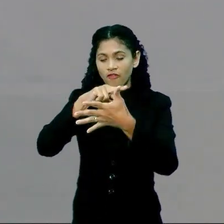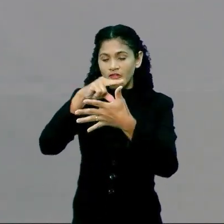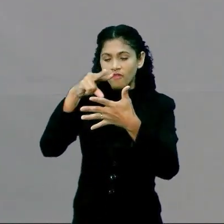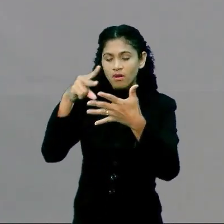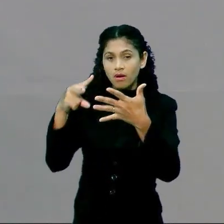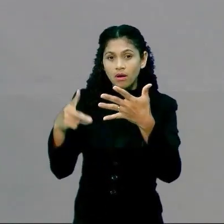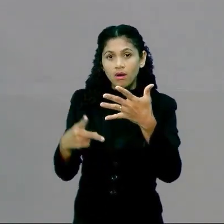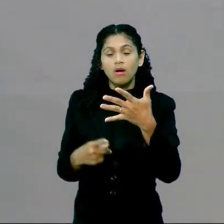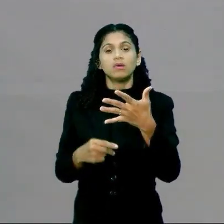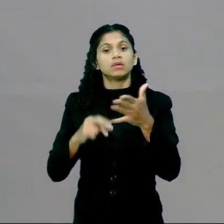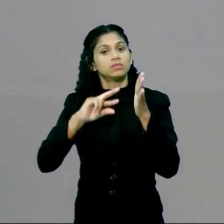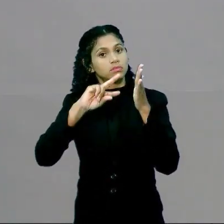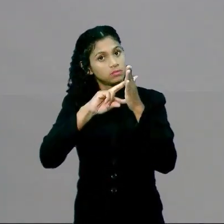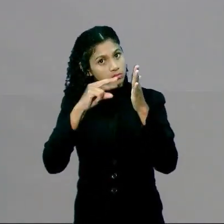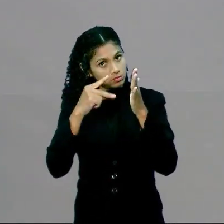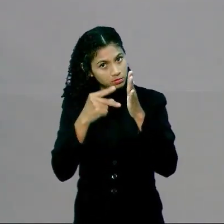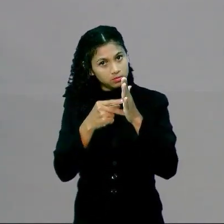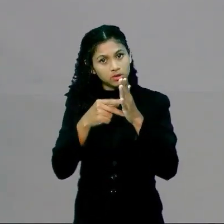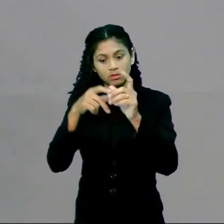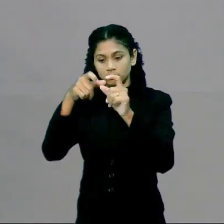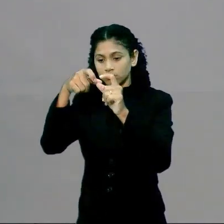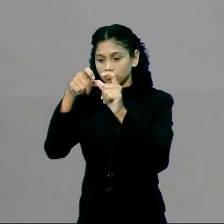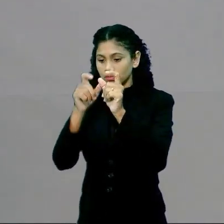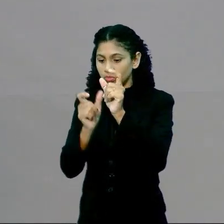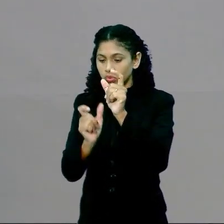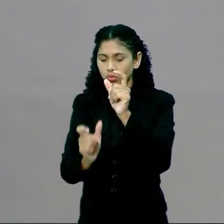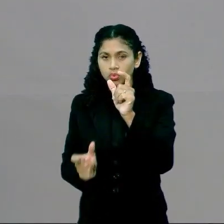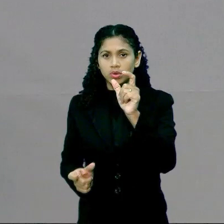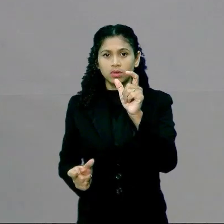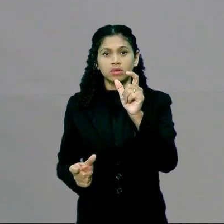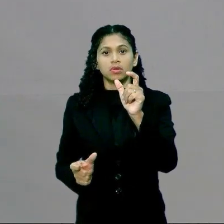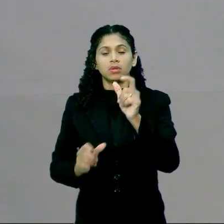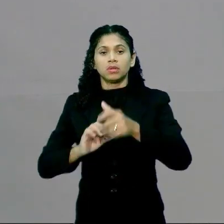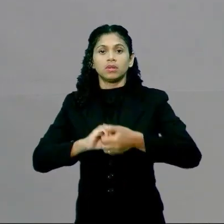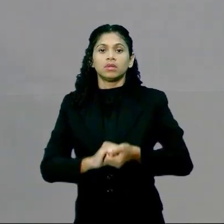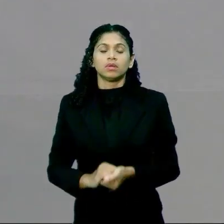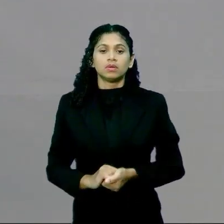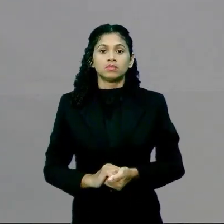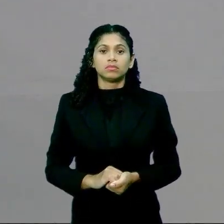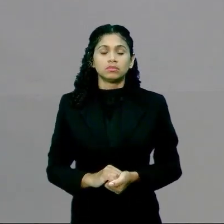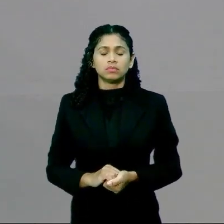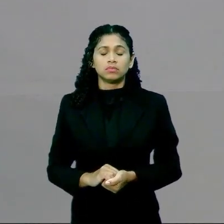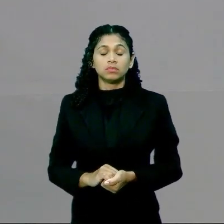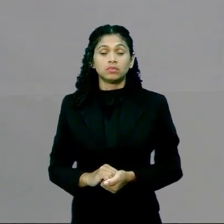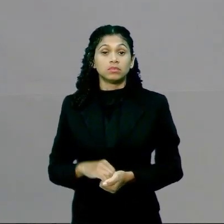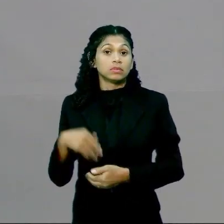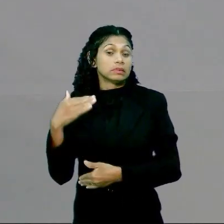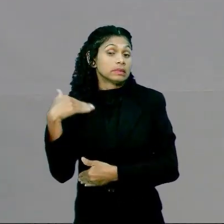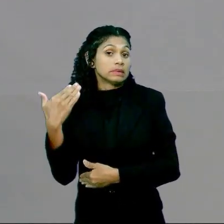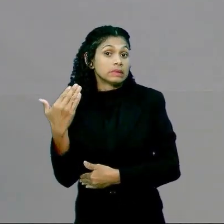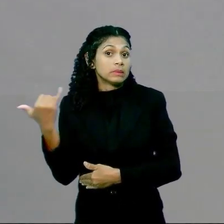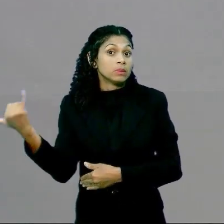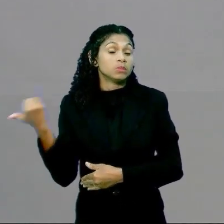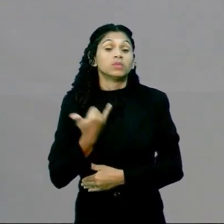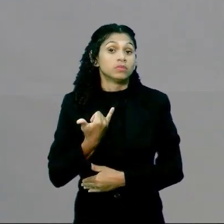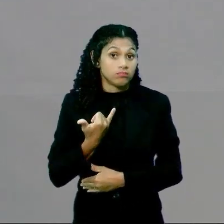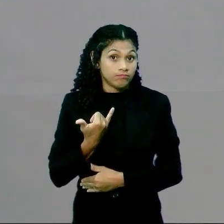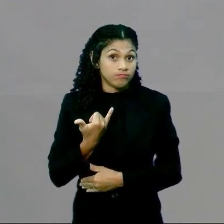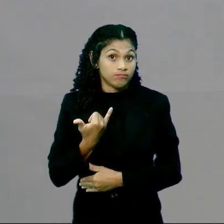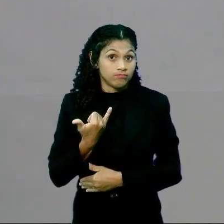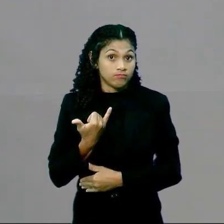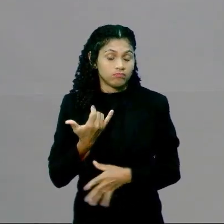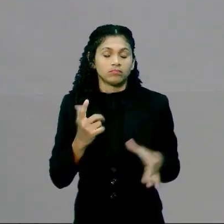da polissemia, tá? Então, são muitos os significados. E quem vai me dizer isso? Contexto,